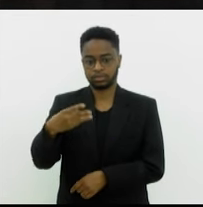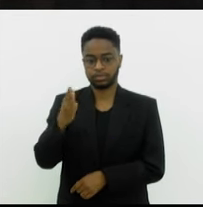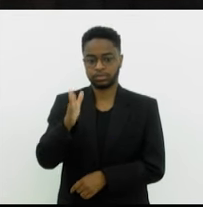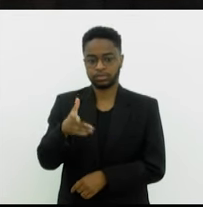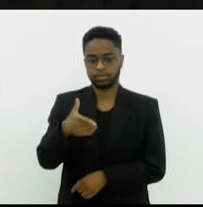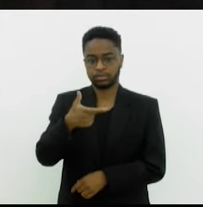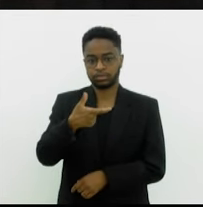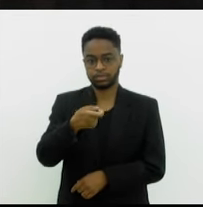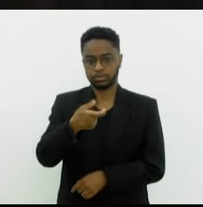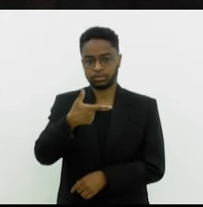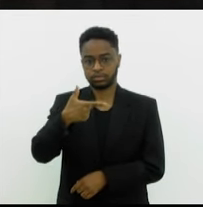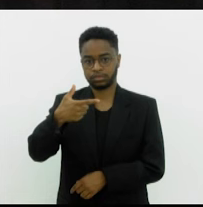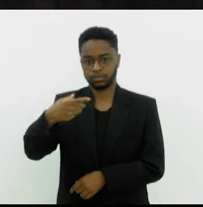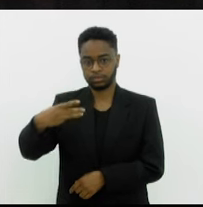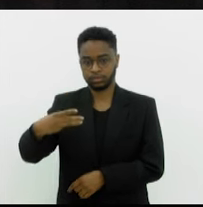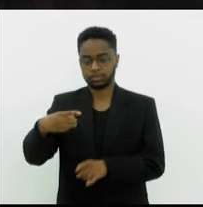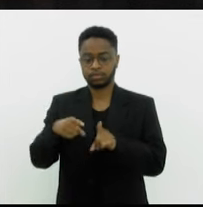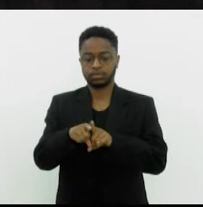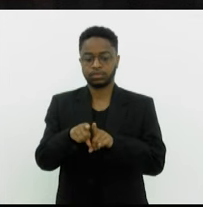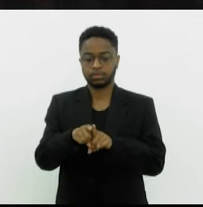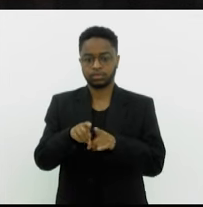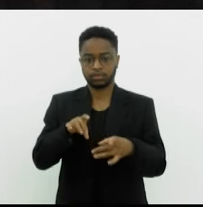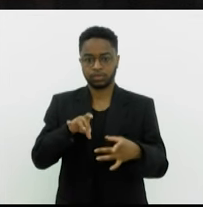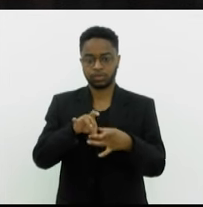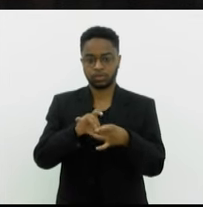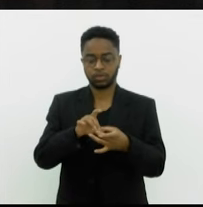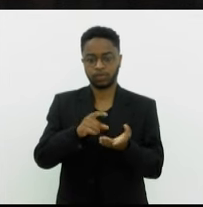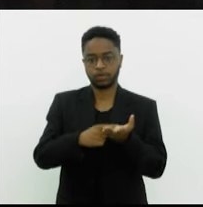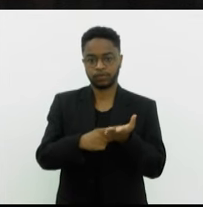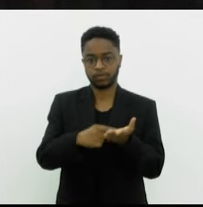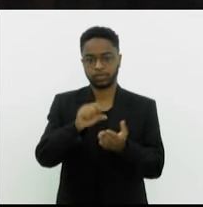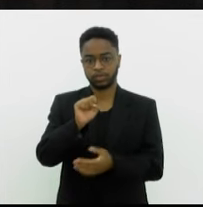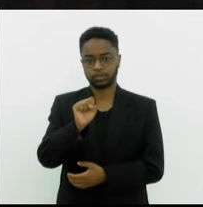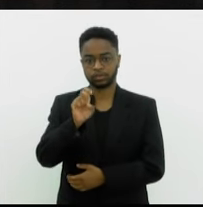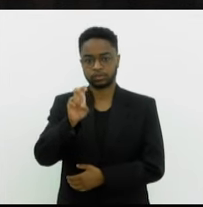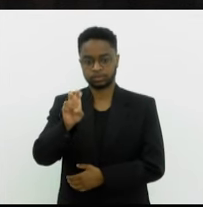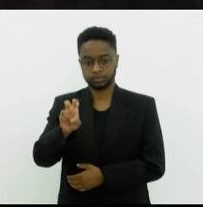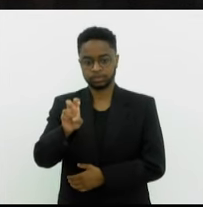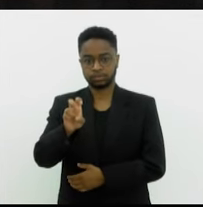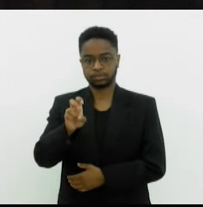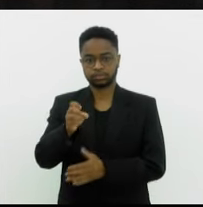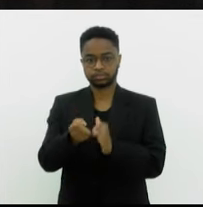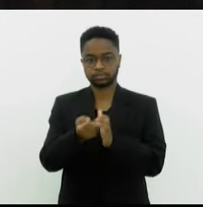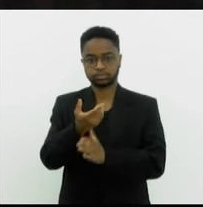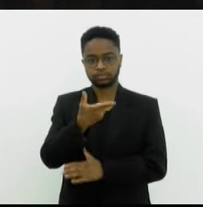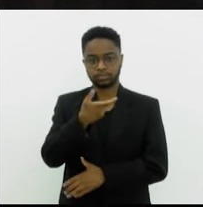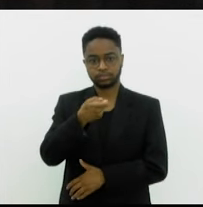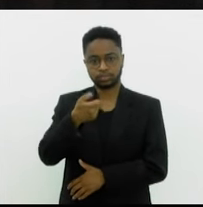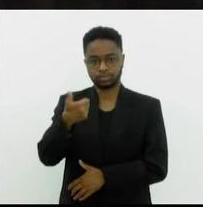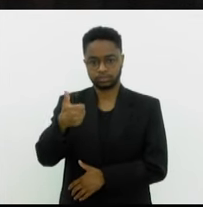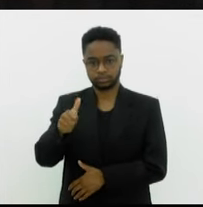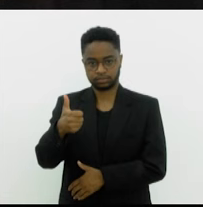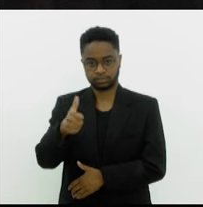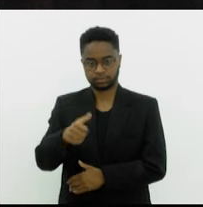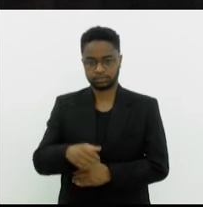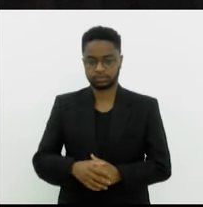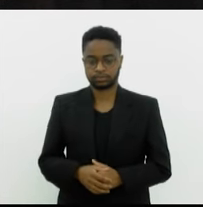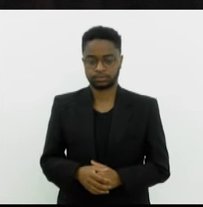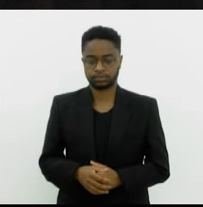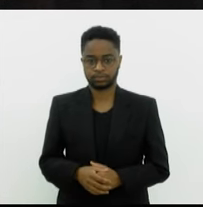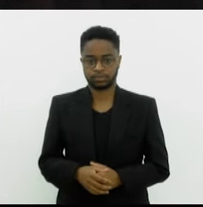de 23 e o convênio 85 de 2011.